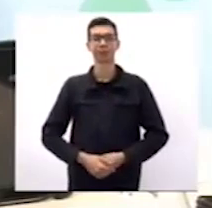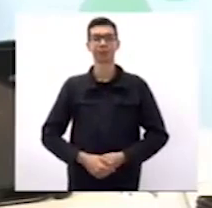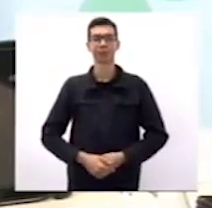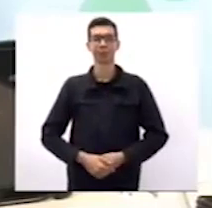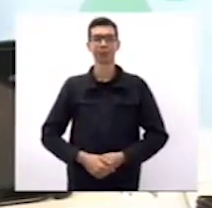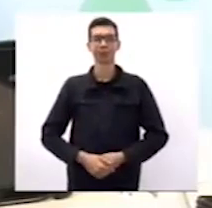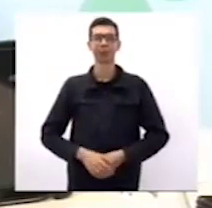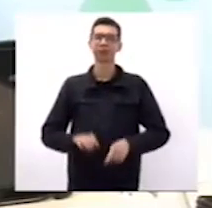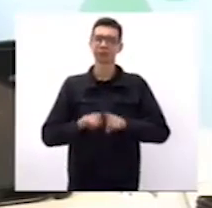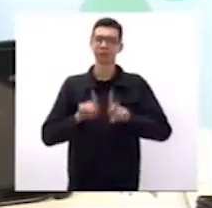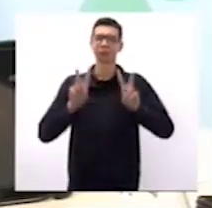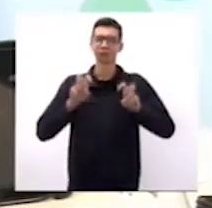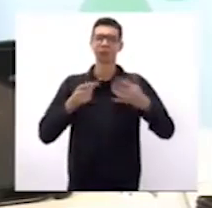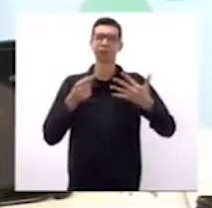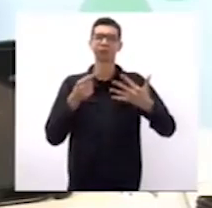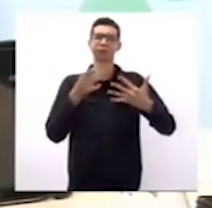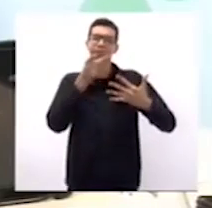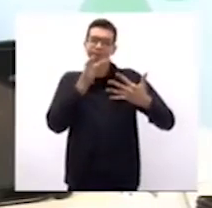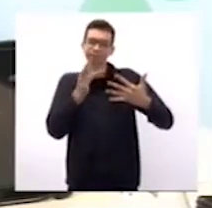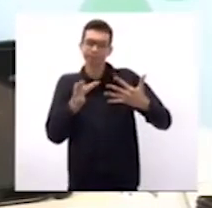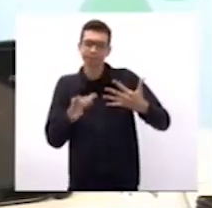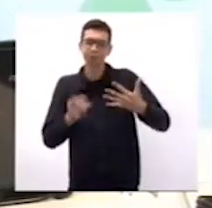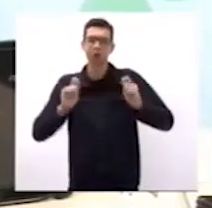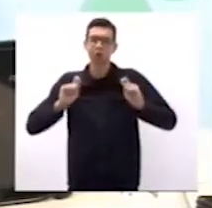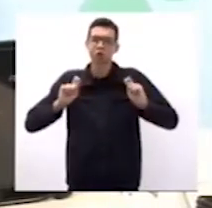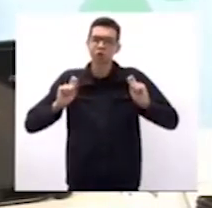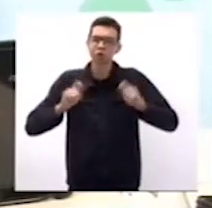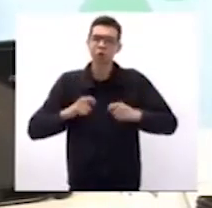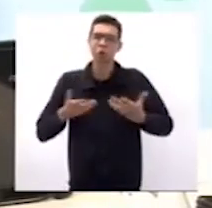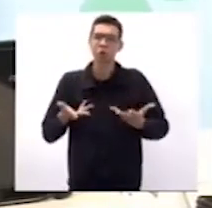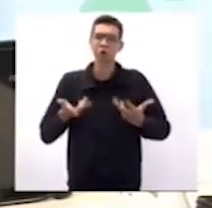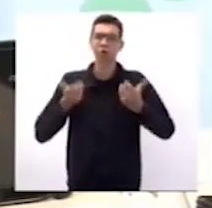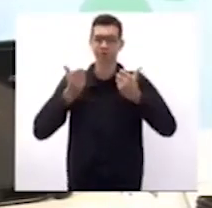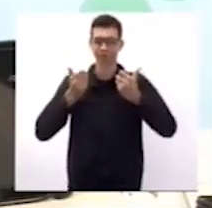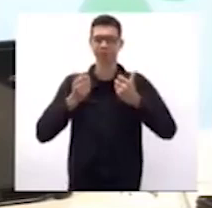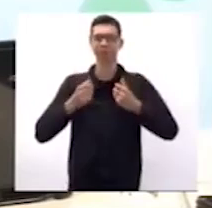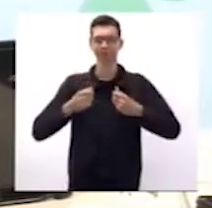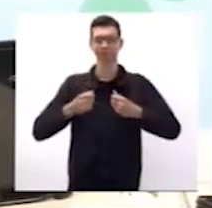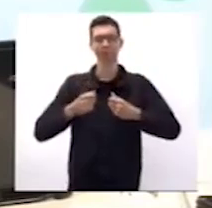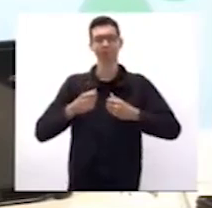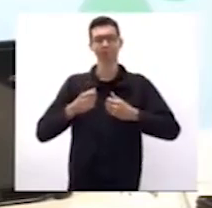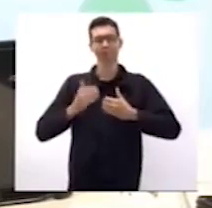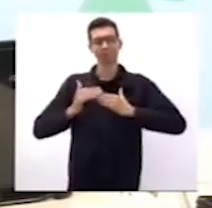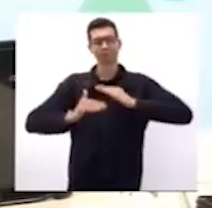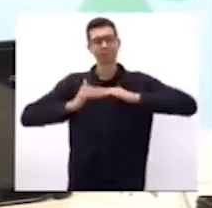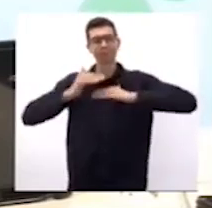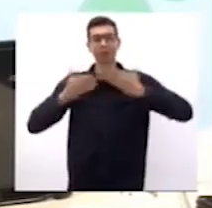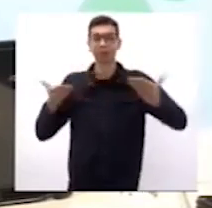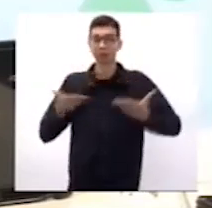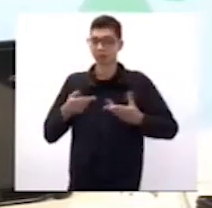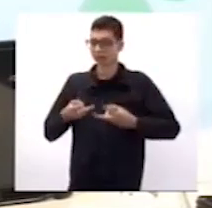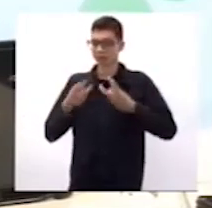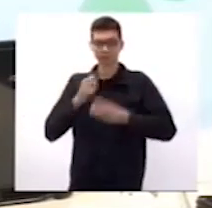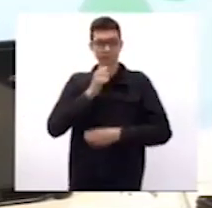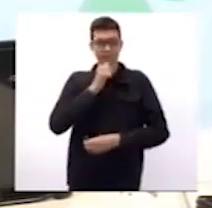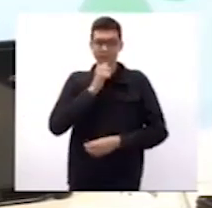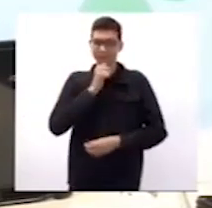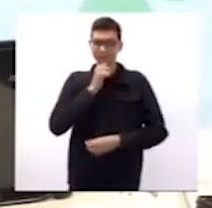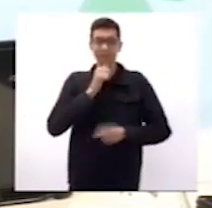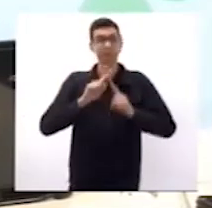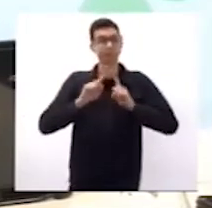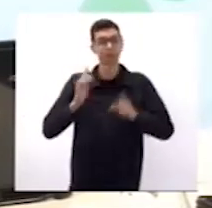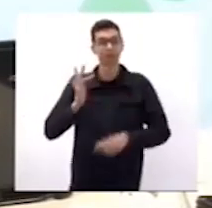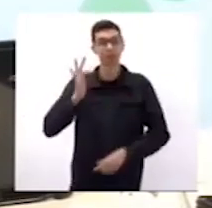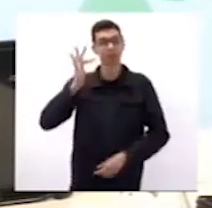esses elementos das competências estão sendo trabalhados. Assim, talvez a gente não esteja vendo agora no processo, mas talvez no futuro